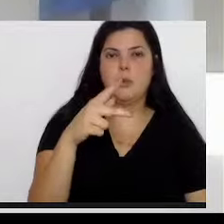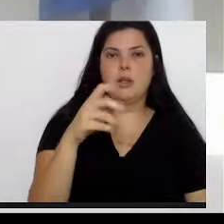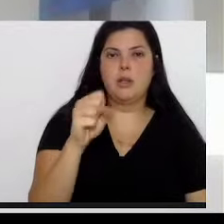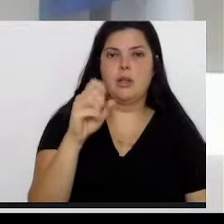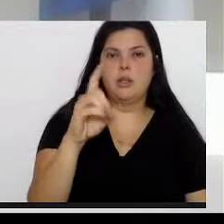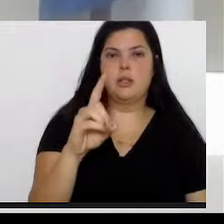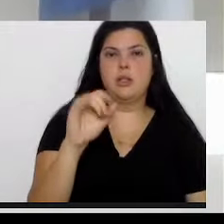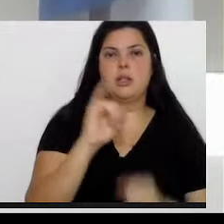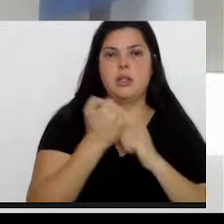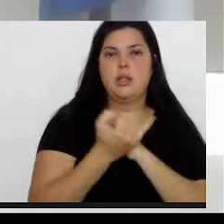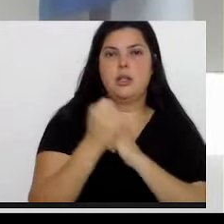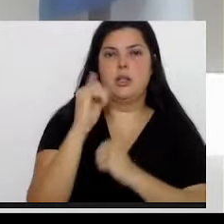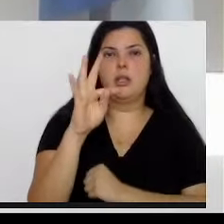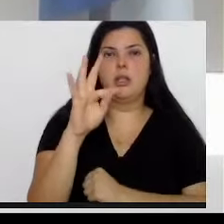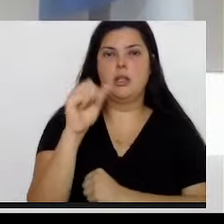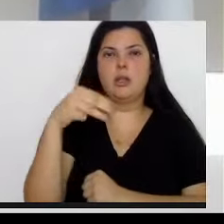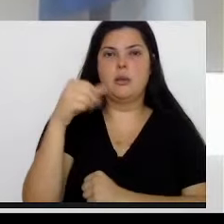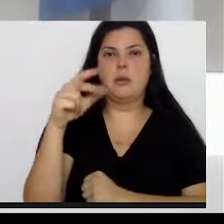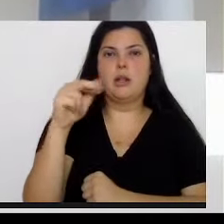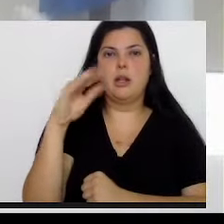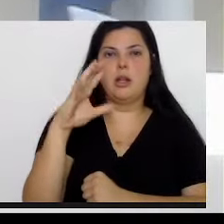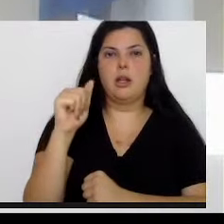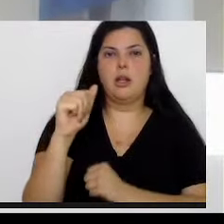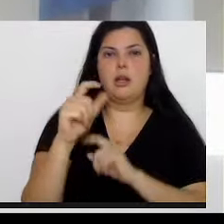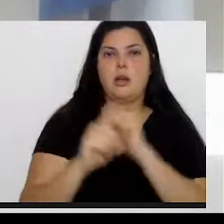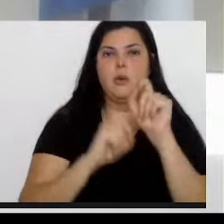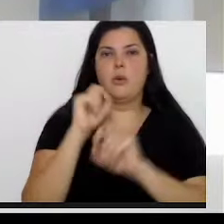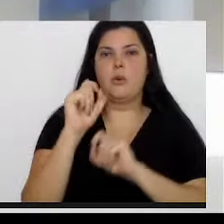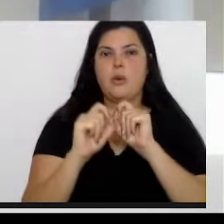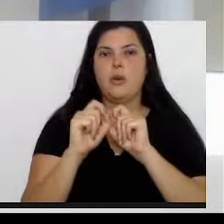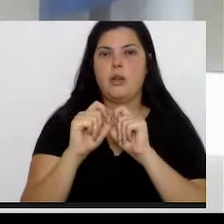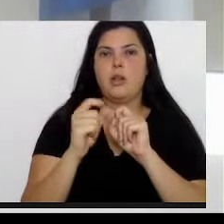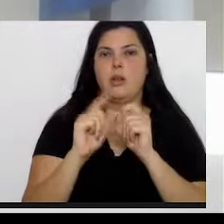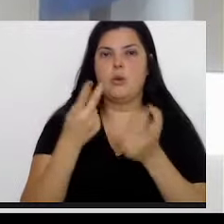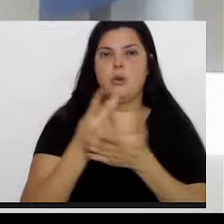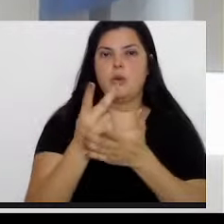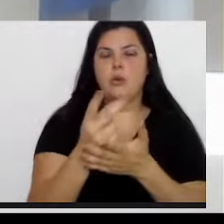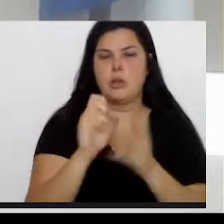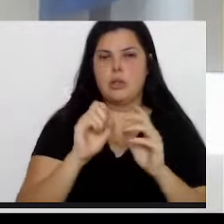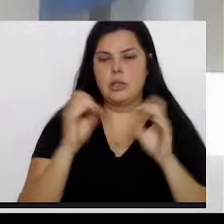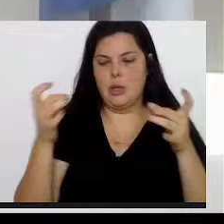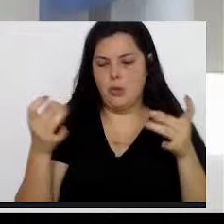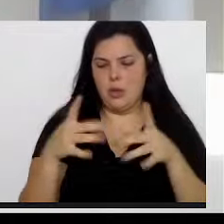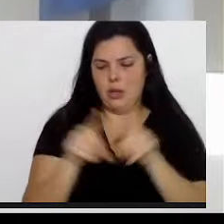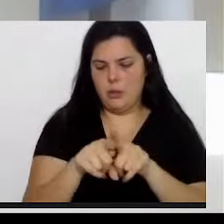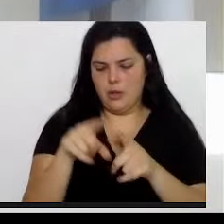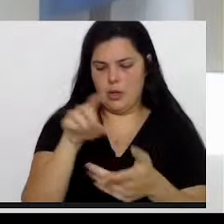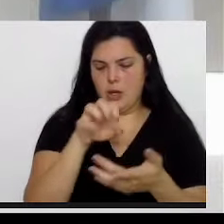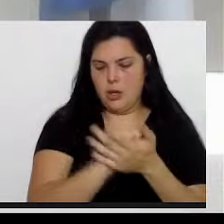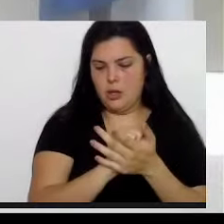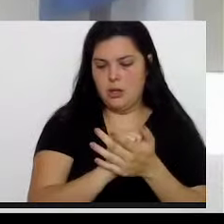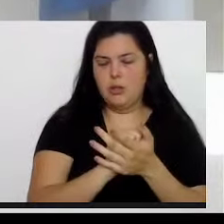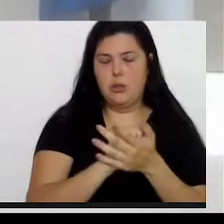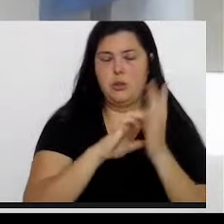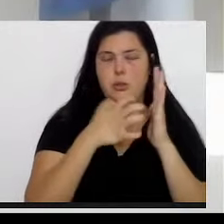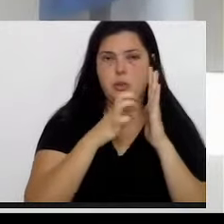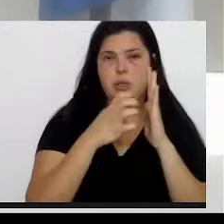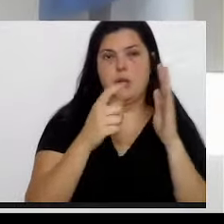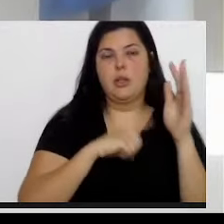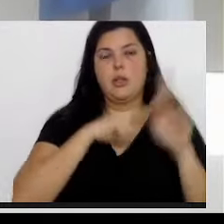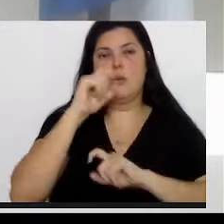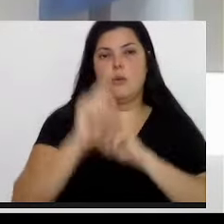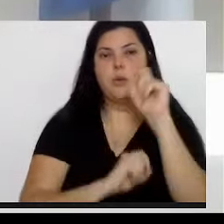Itamaracá, tendo como consequência o indeferimento do registro da citada agremiação partidária